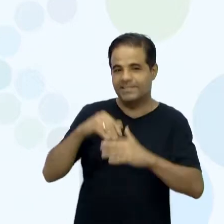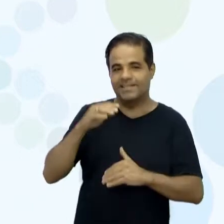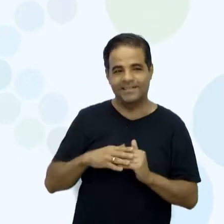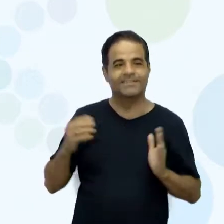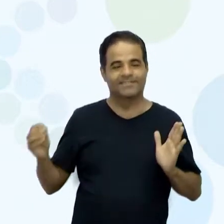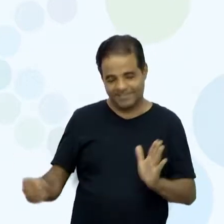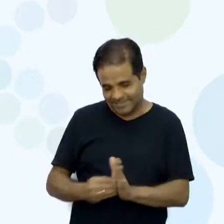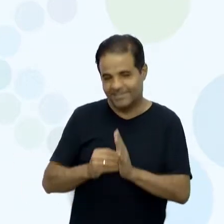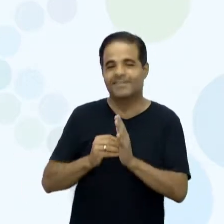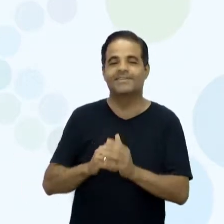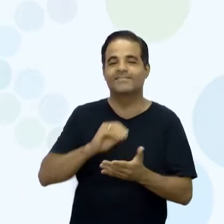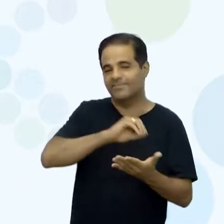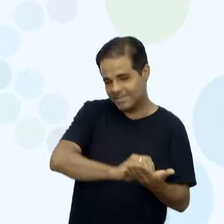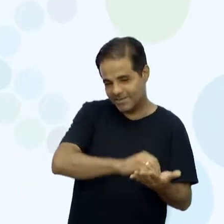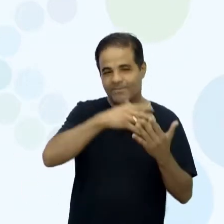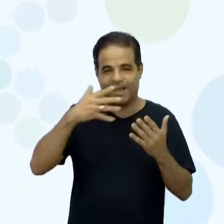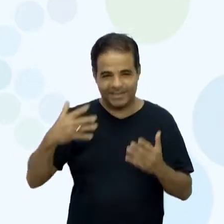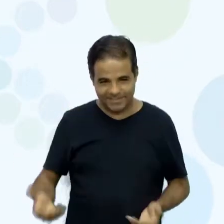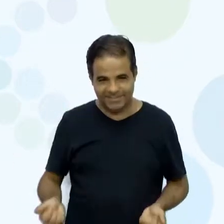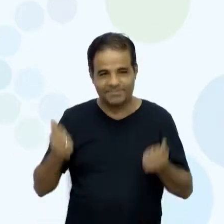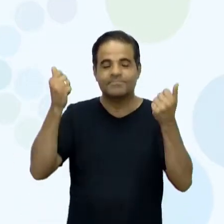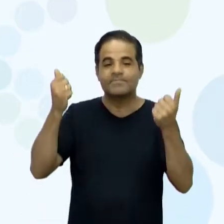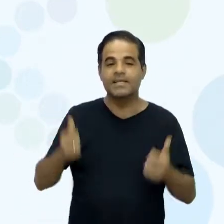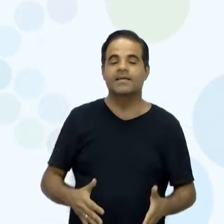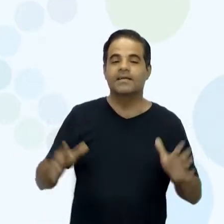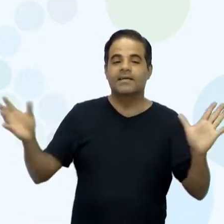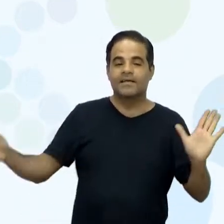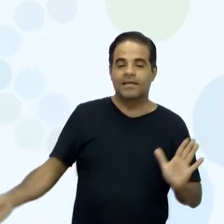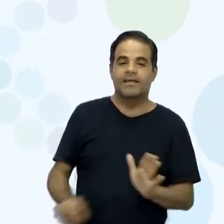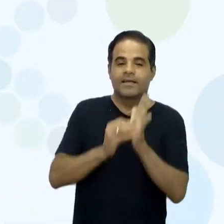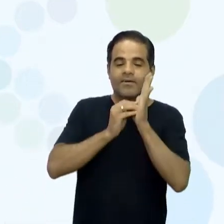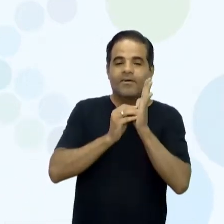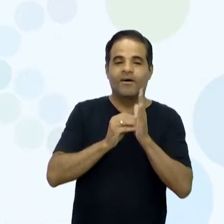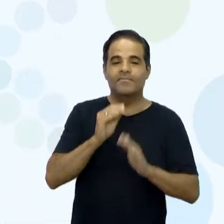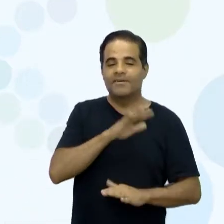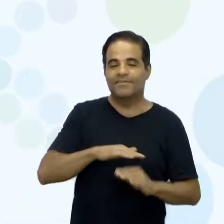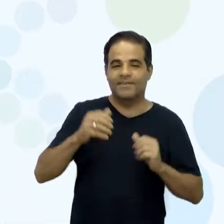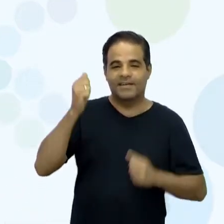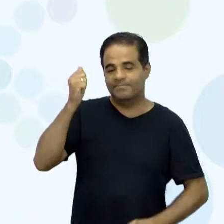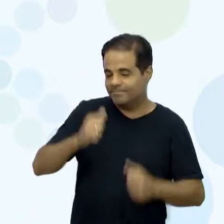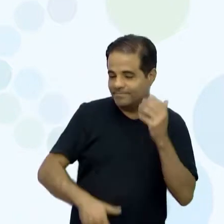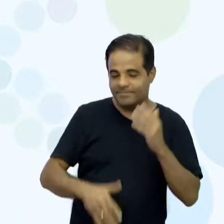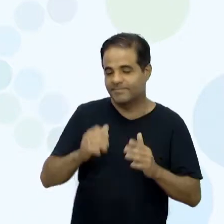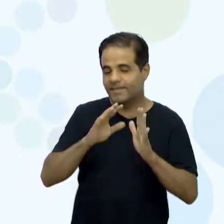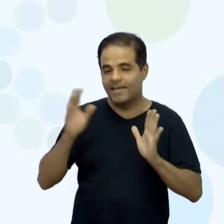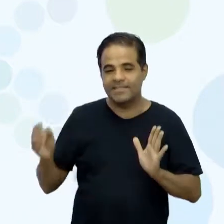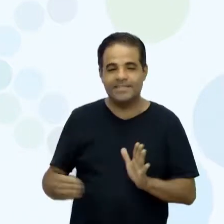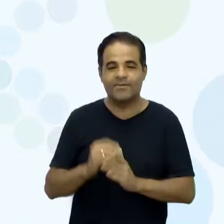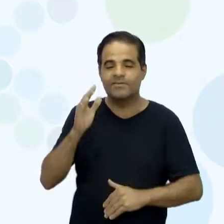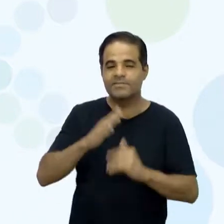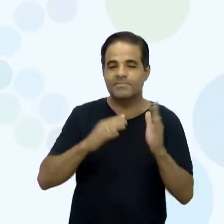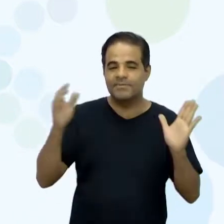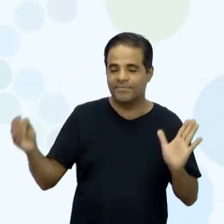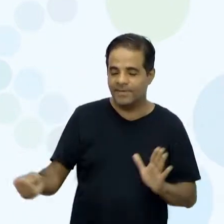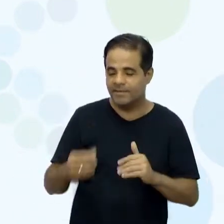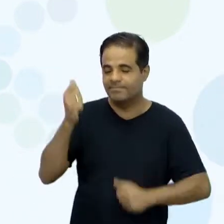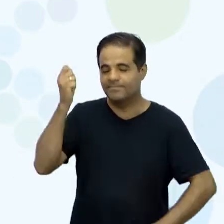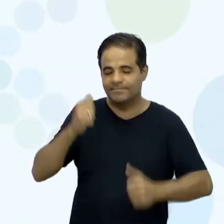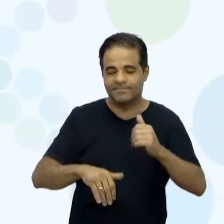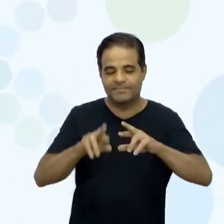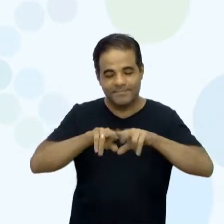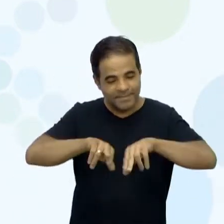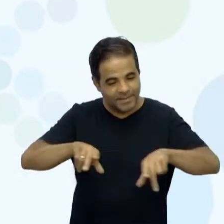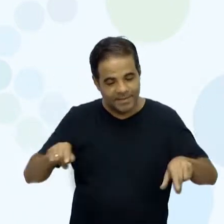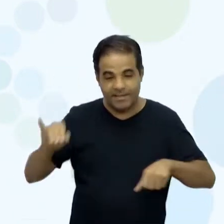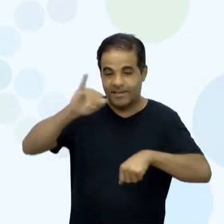4 componentes curriculares, e esses componentes curriculares aí são 4 professores diferentes